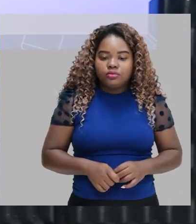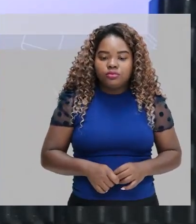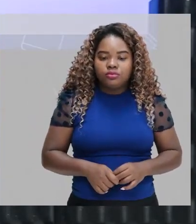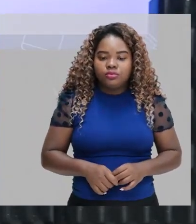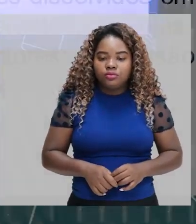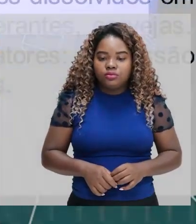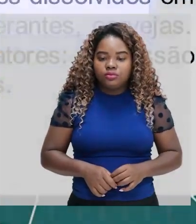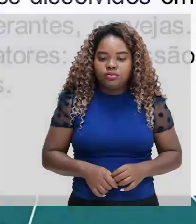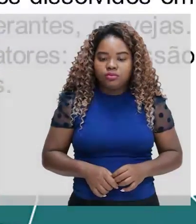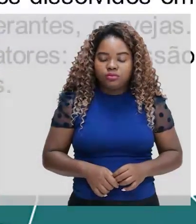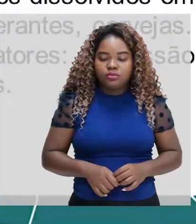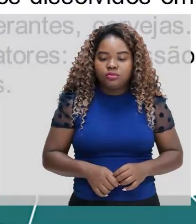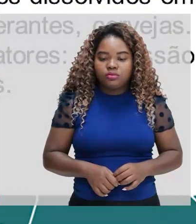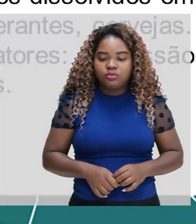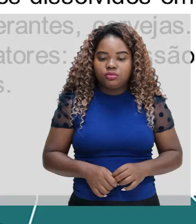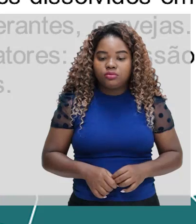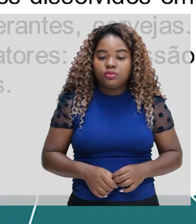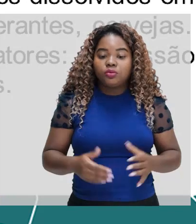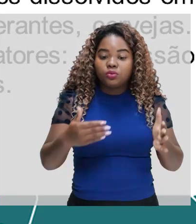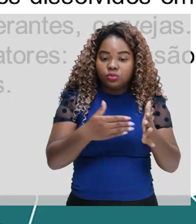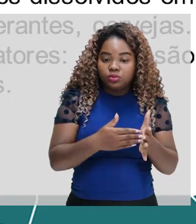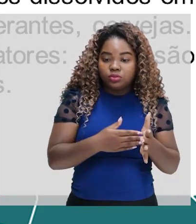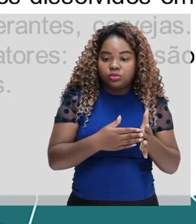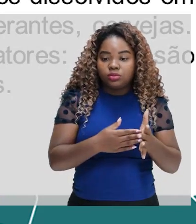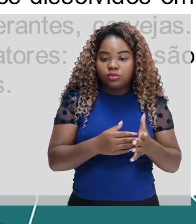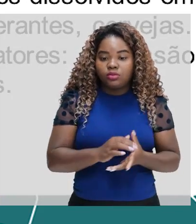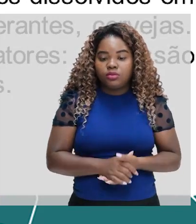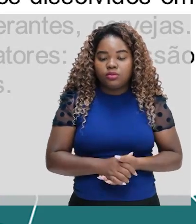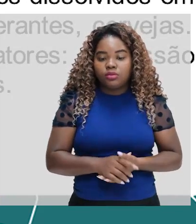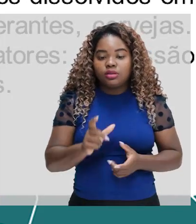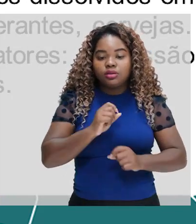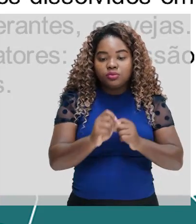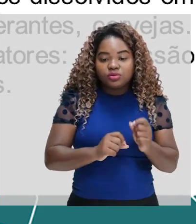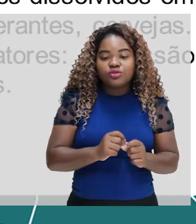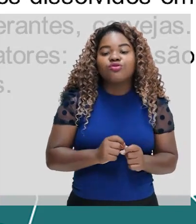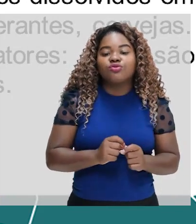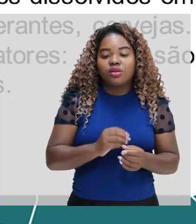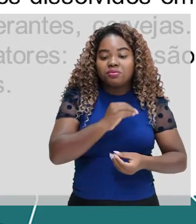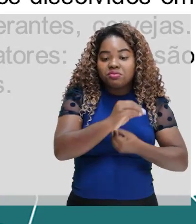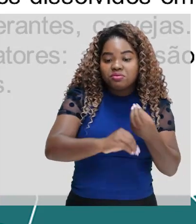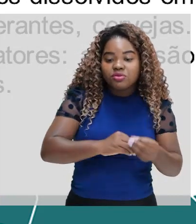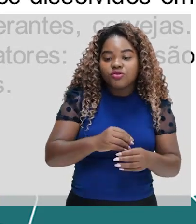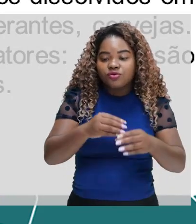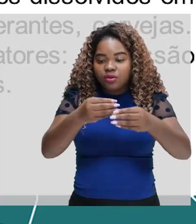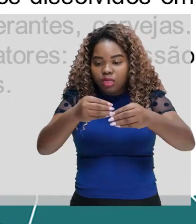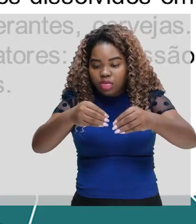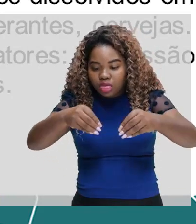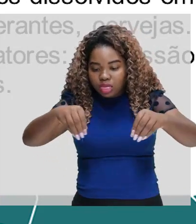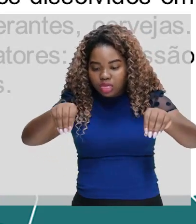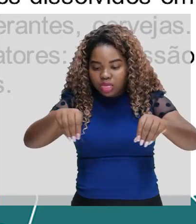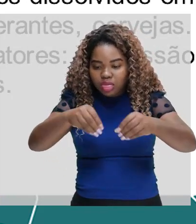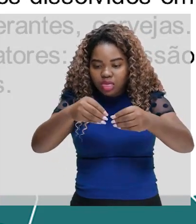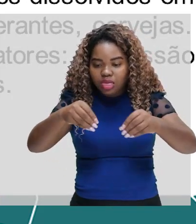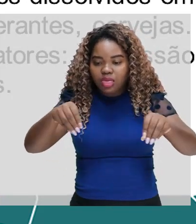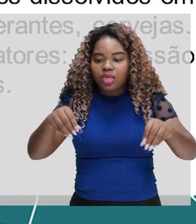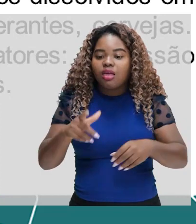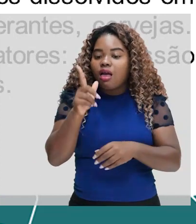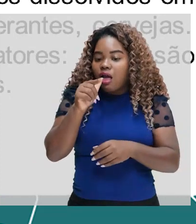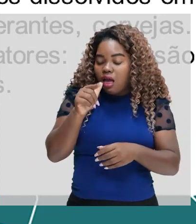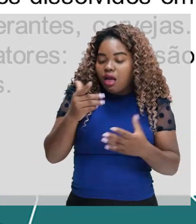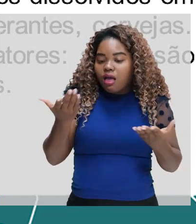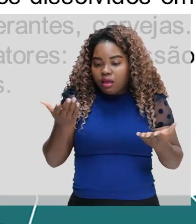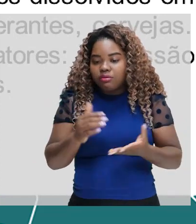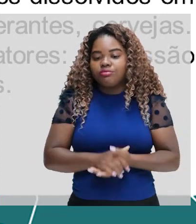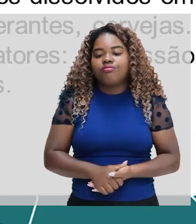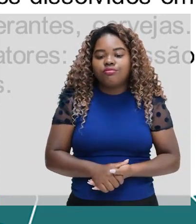dessa mistura. Por fim, solução líquida. Então, nesse tipo de solução, pelo